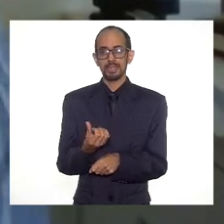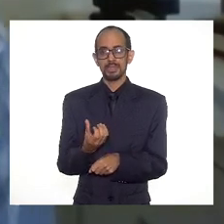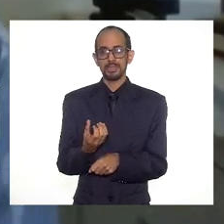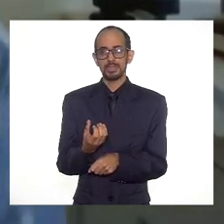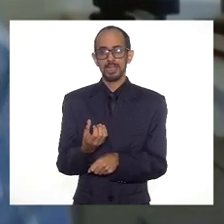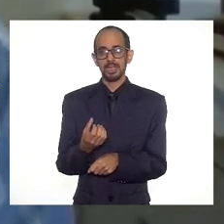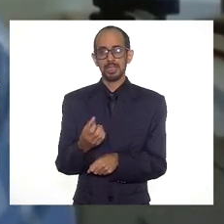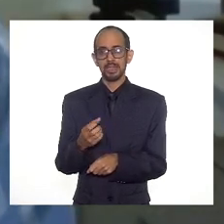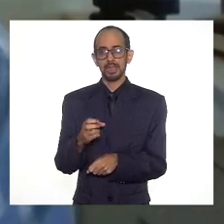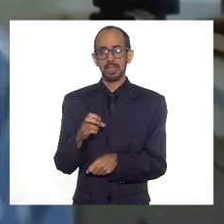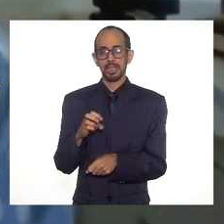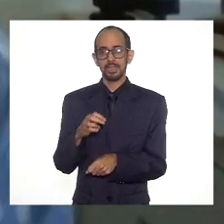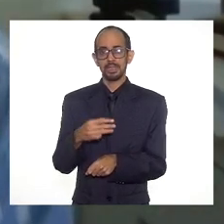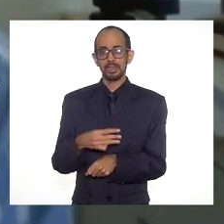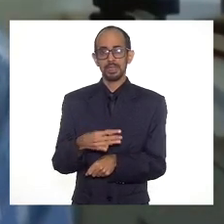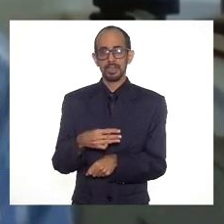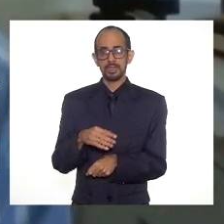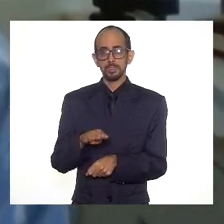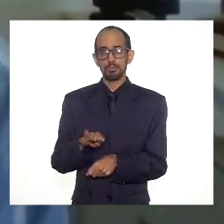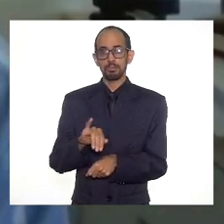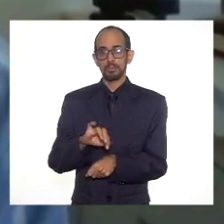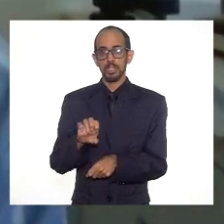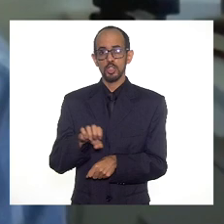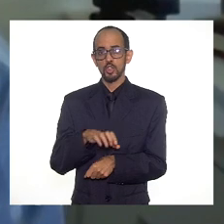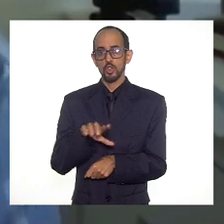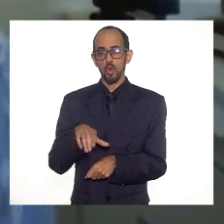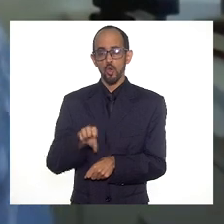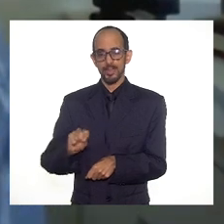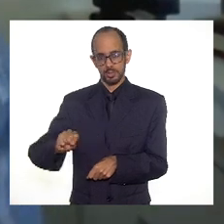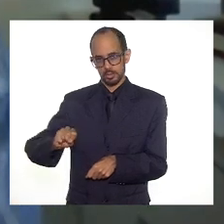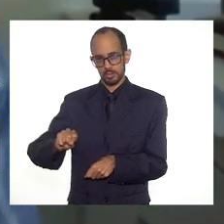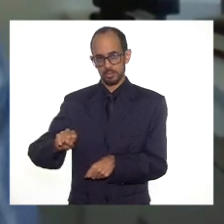63 bilhões de reais.